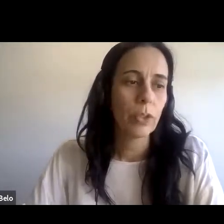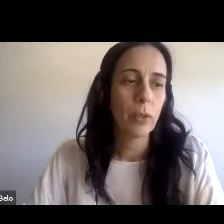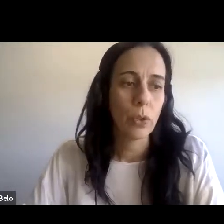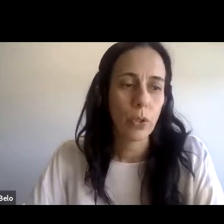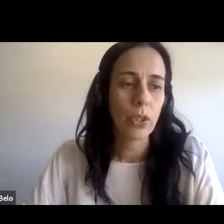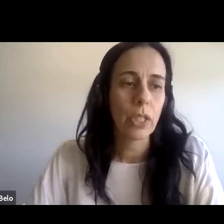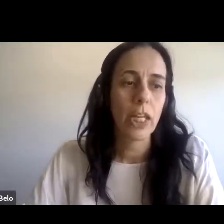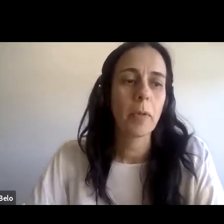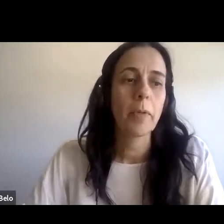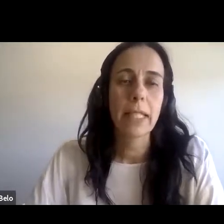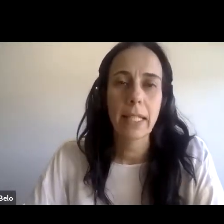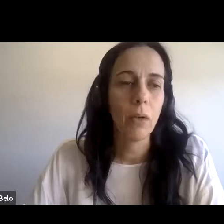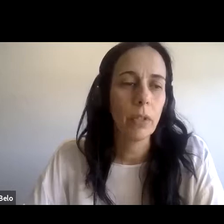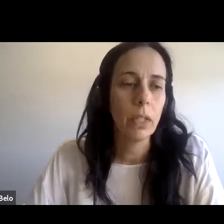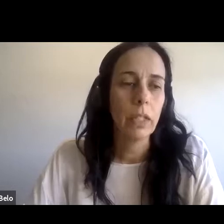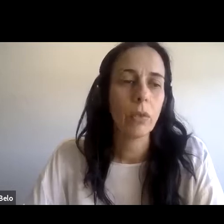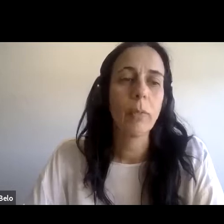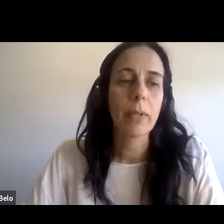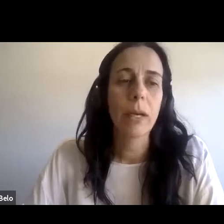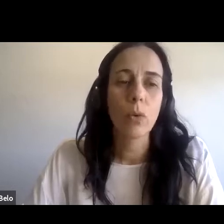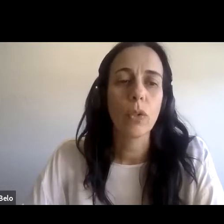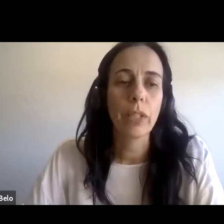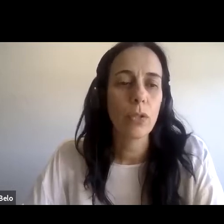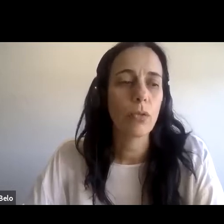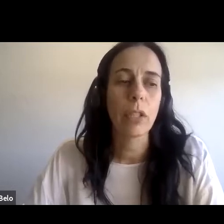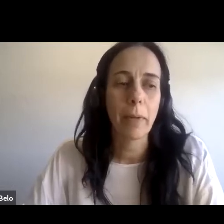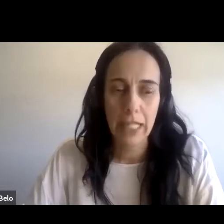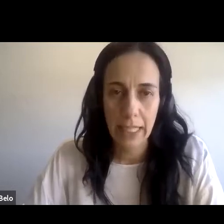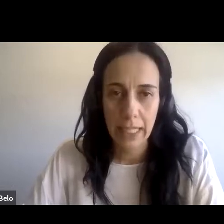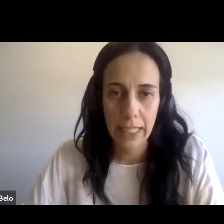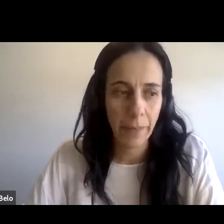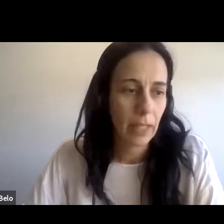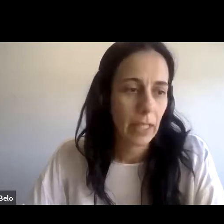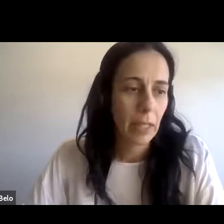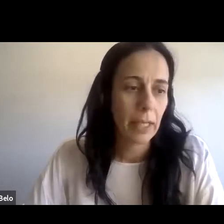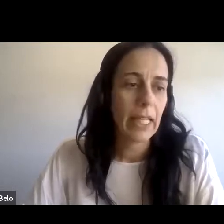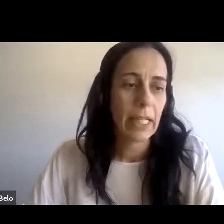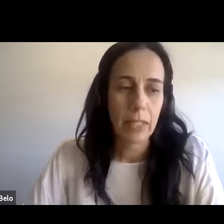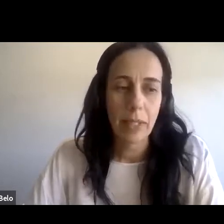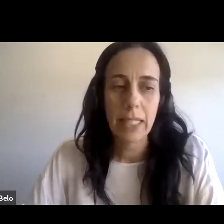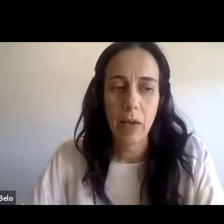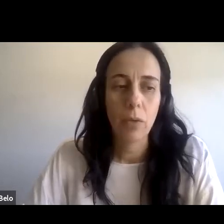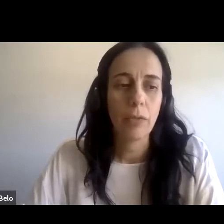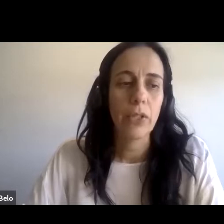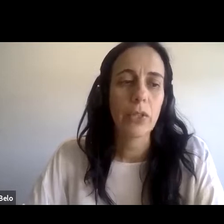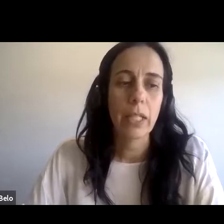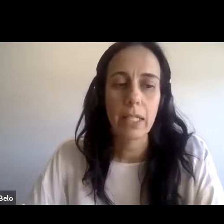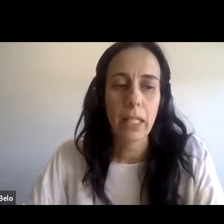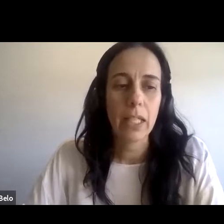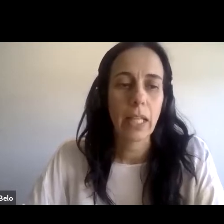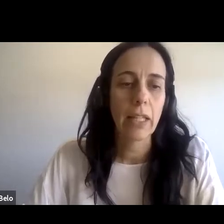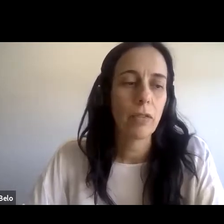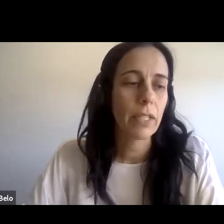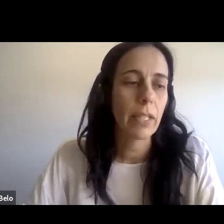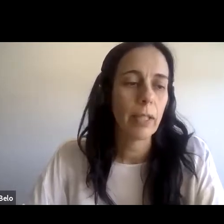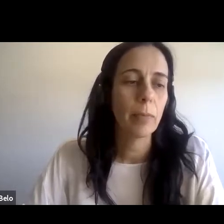O tema de hoje é a experimentação e colaboração no contexto do trabalho à distância. Para dar início à sessão, convido a Sra. Secretária